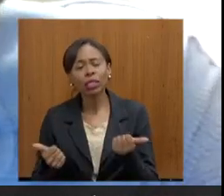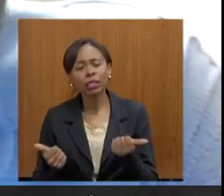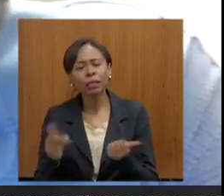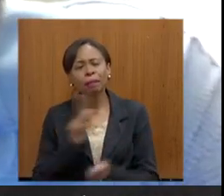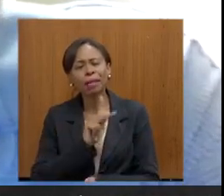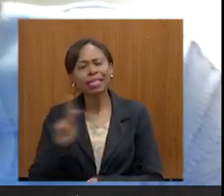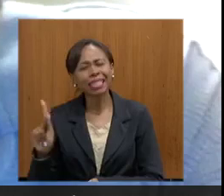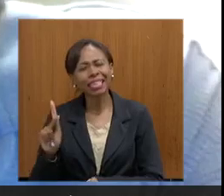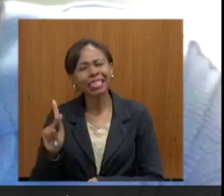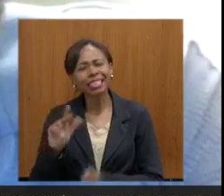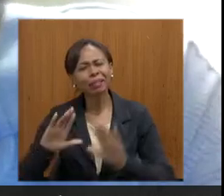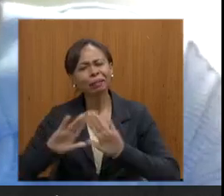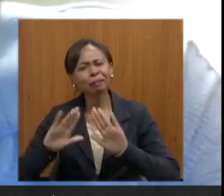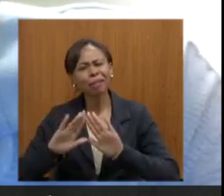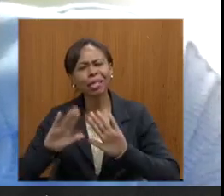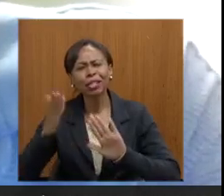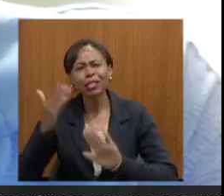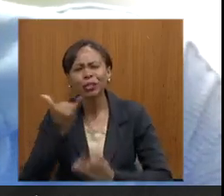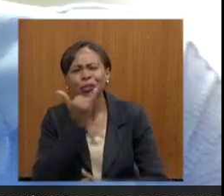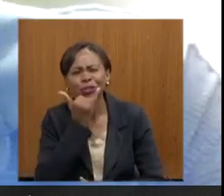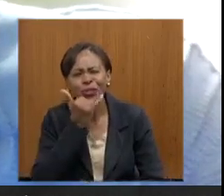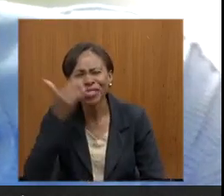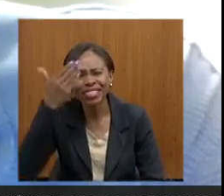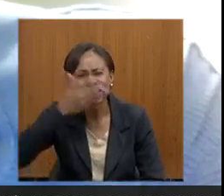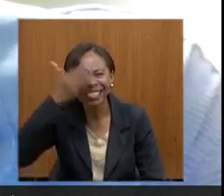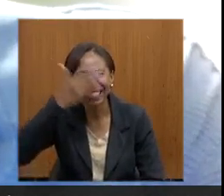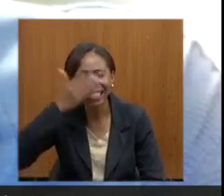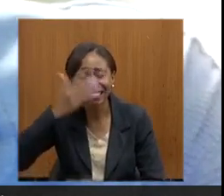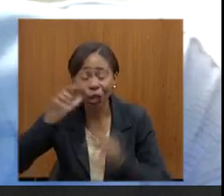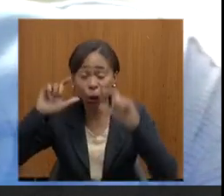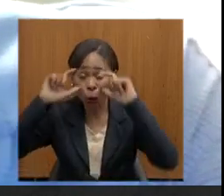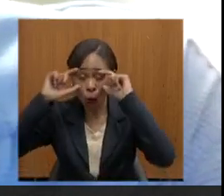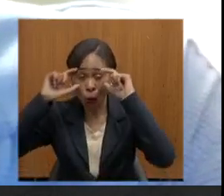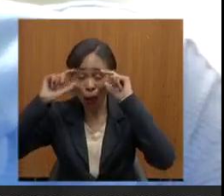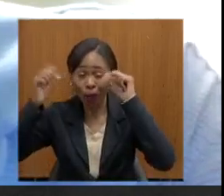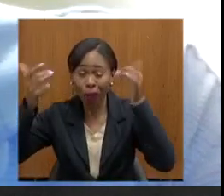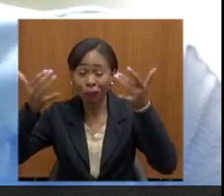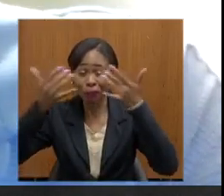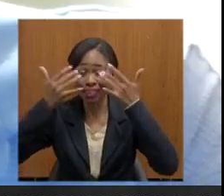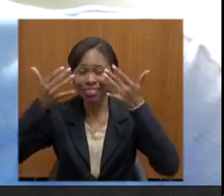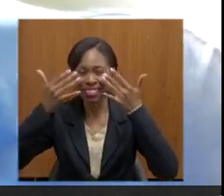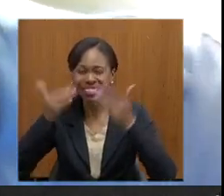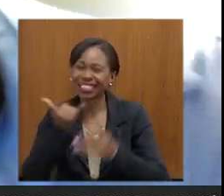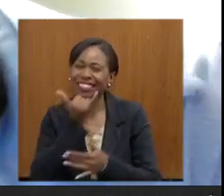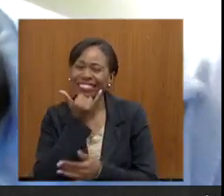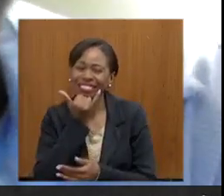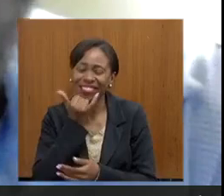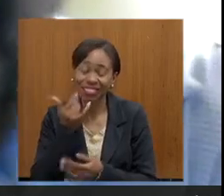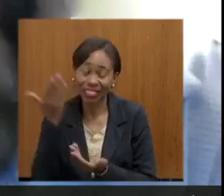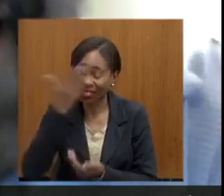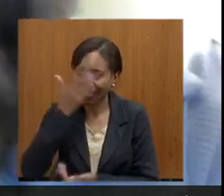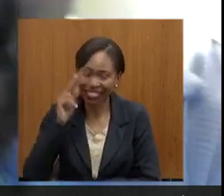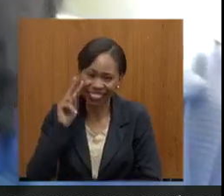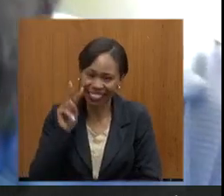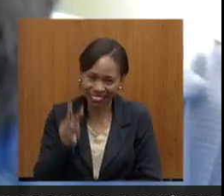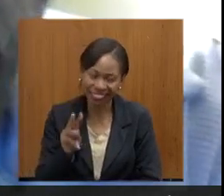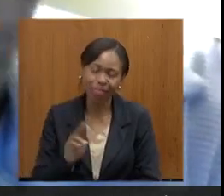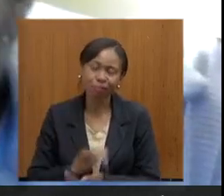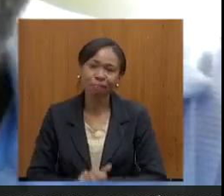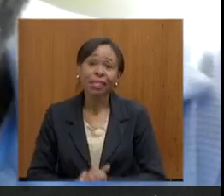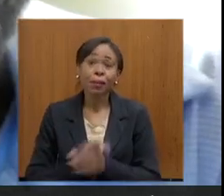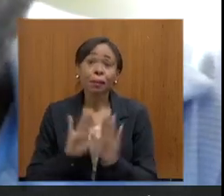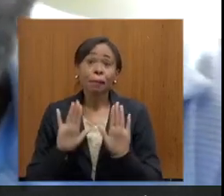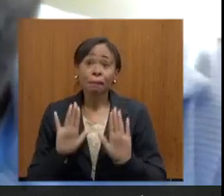Garanto que eu não tinha nem reparado não cantar de óculos que tava pegando reflexo Então pede desculpa a todos e se atrapalhou e mais de alguma coisa